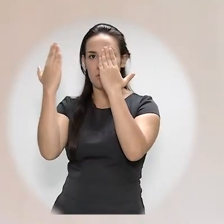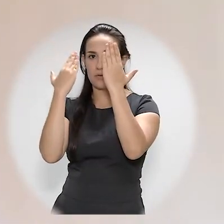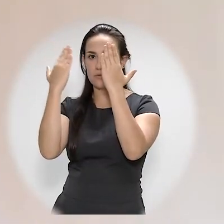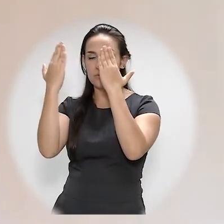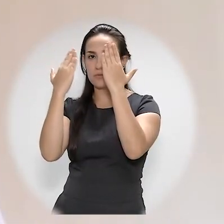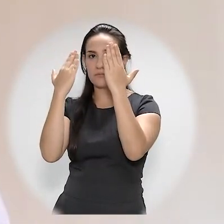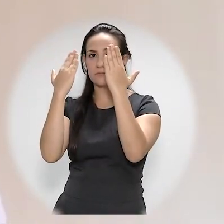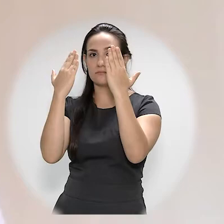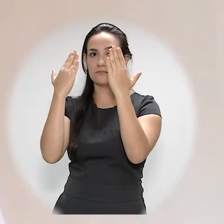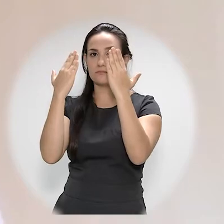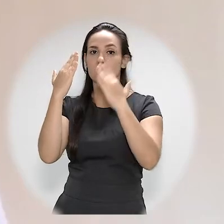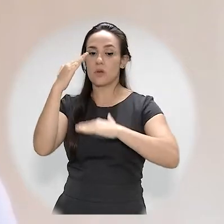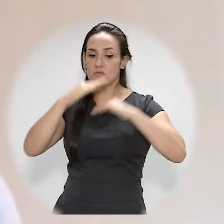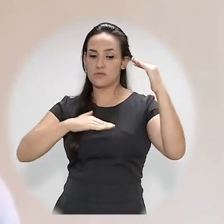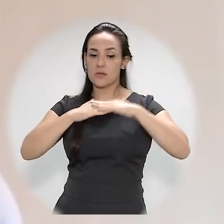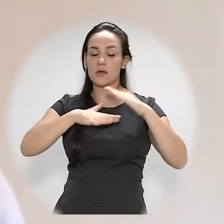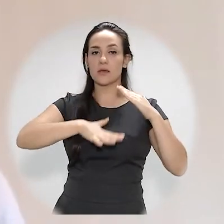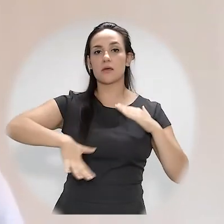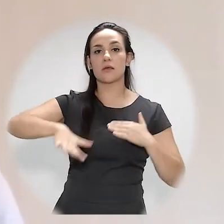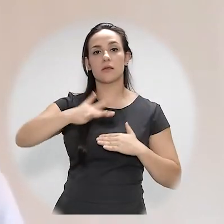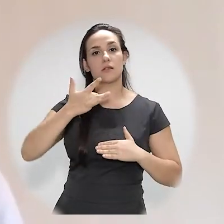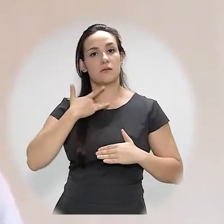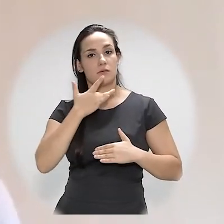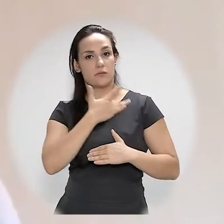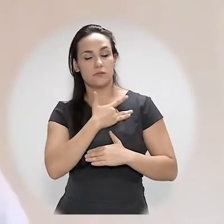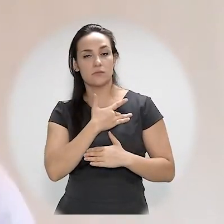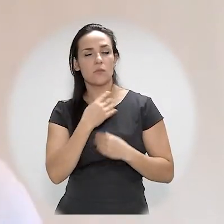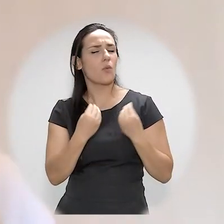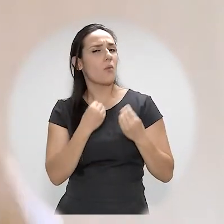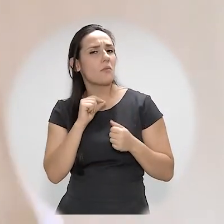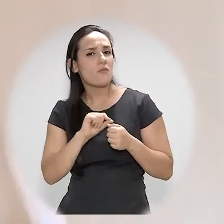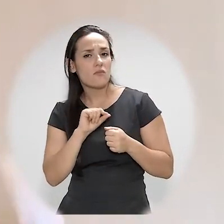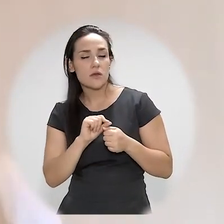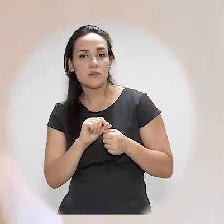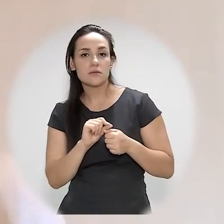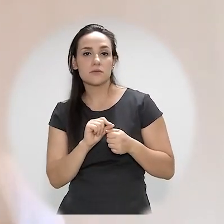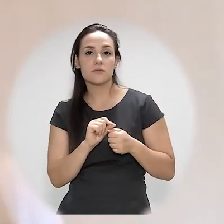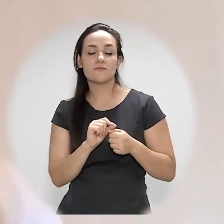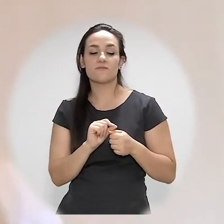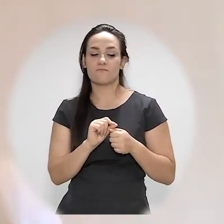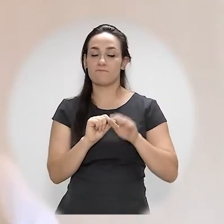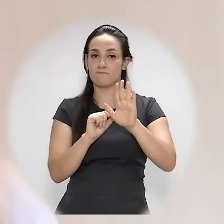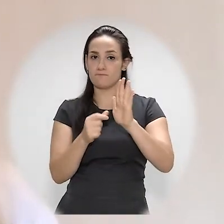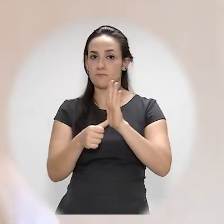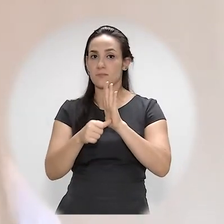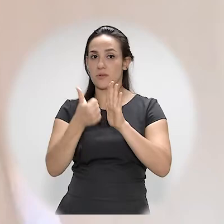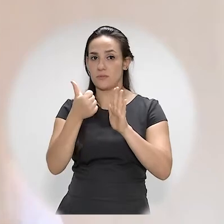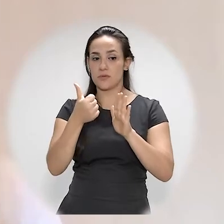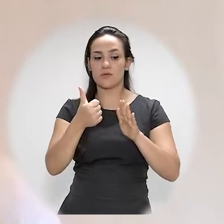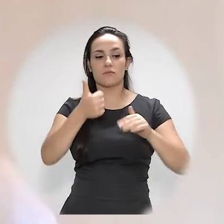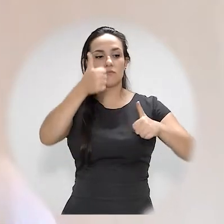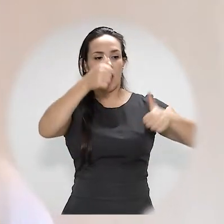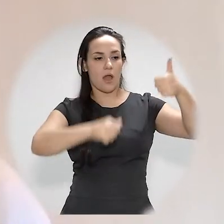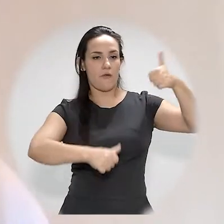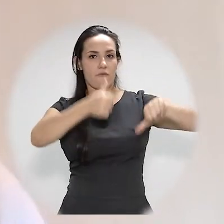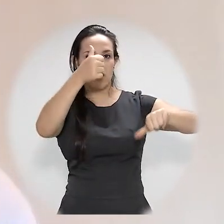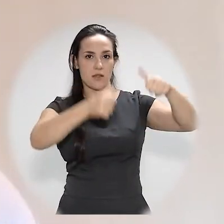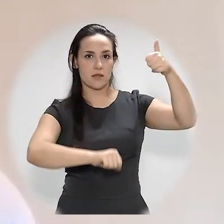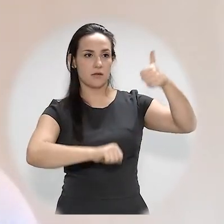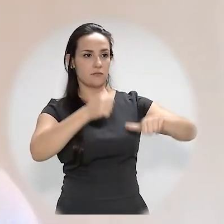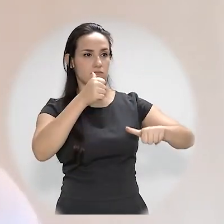principalmente psicológico, para os profissionais da área da saúde. Isso é feito inicialmente através de uma avaliação